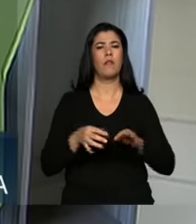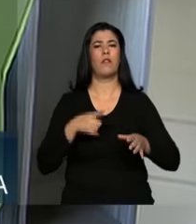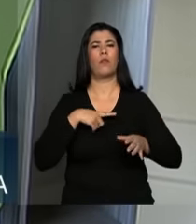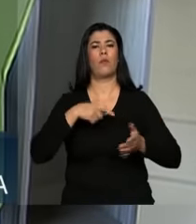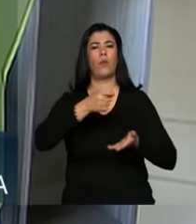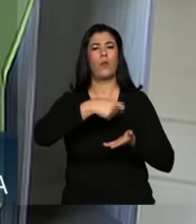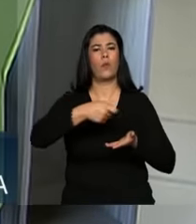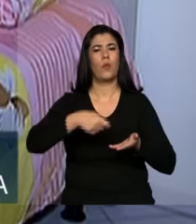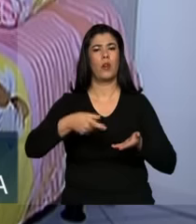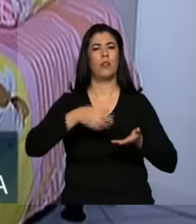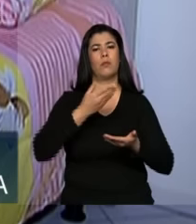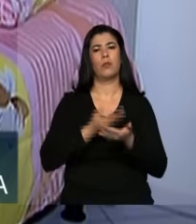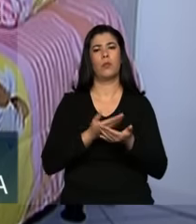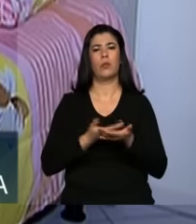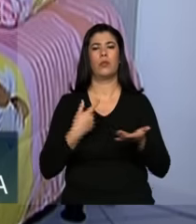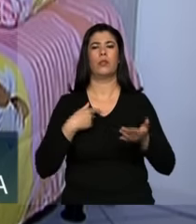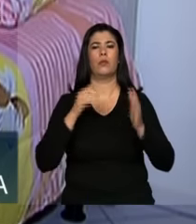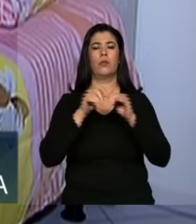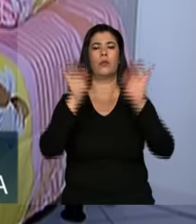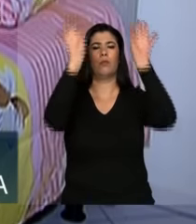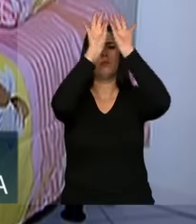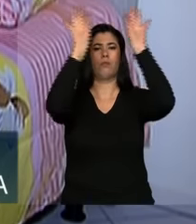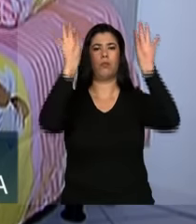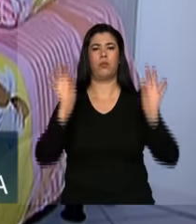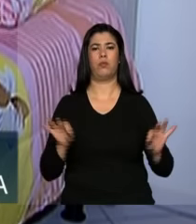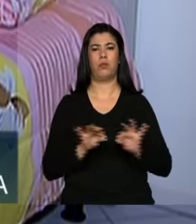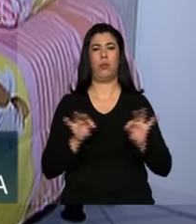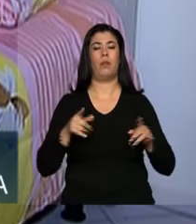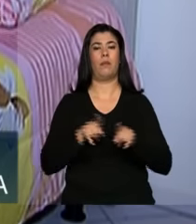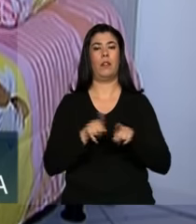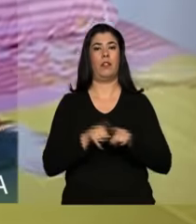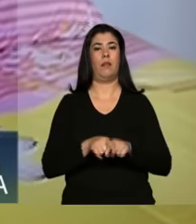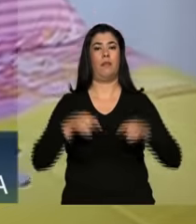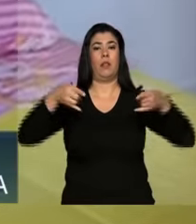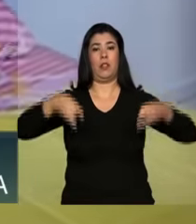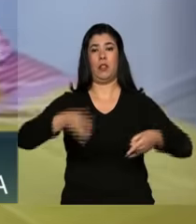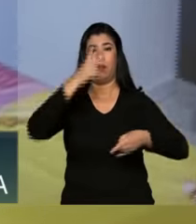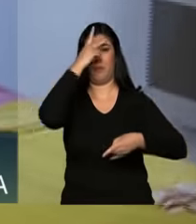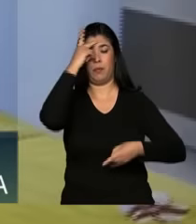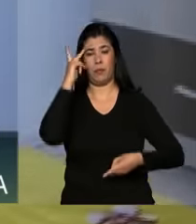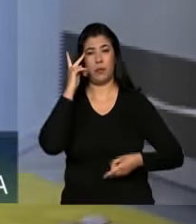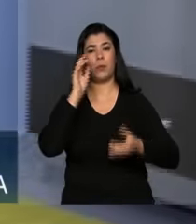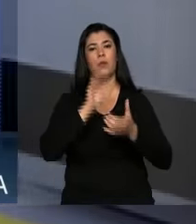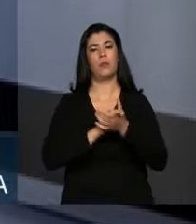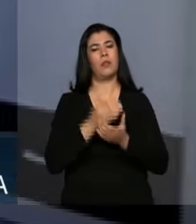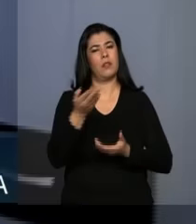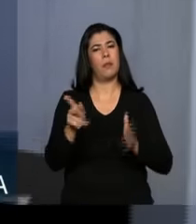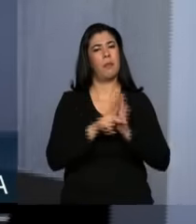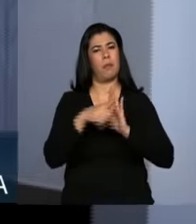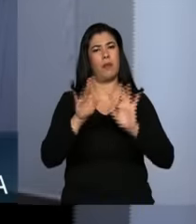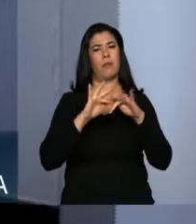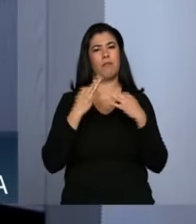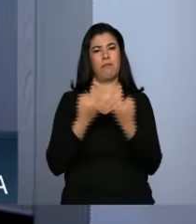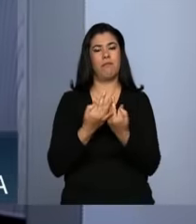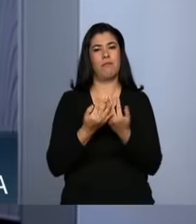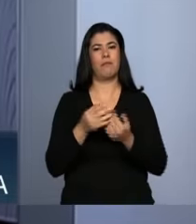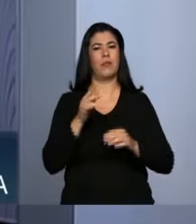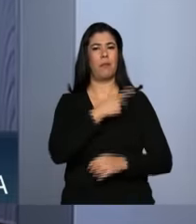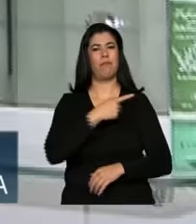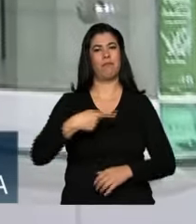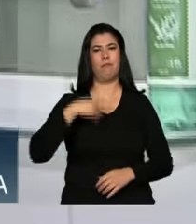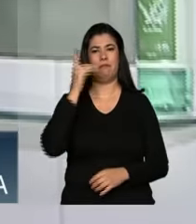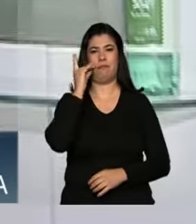escrivaninha, um armário, cama de casal. É uma casa feita para a família. A presidenta Dilma Rousseff